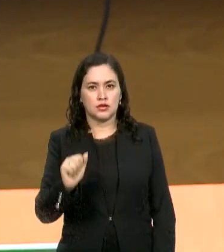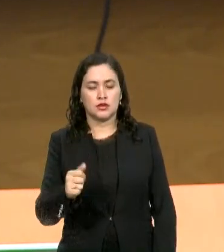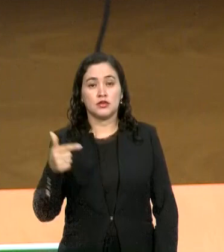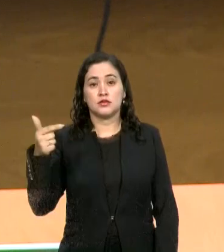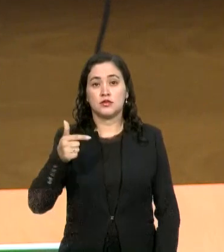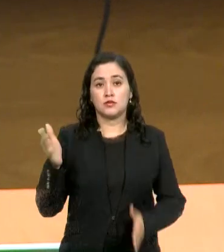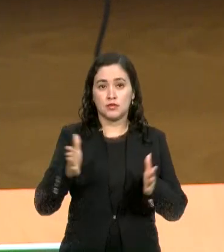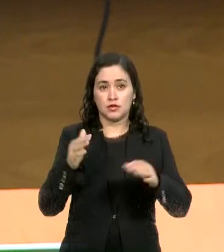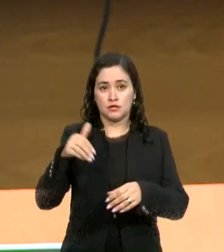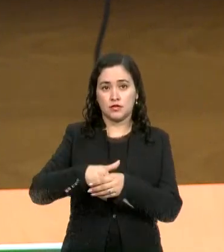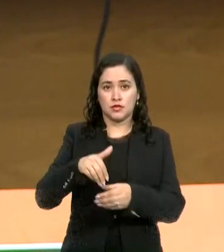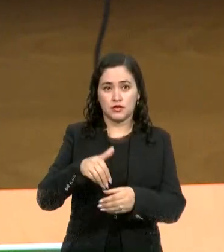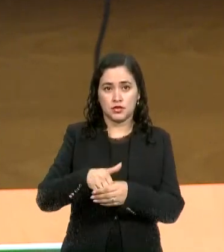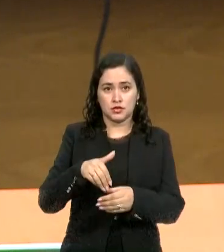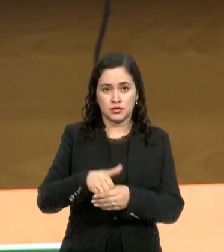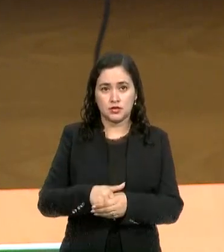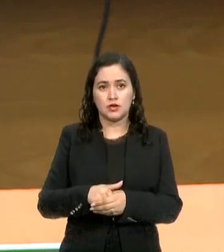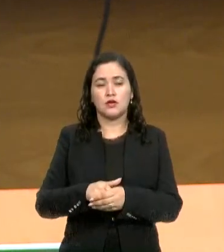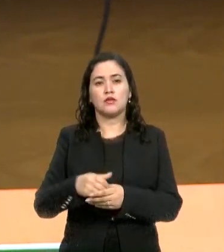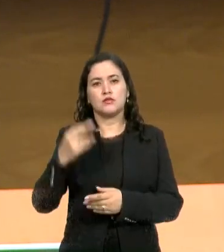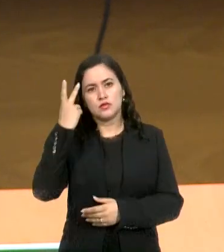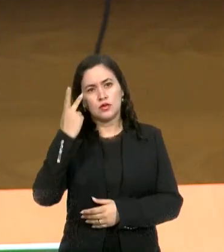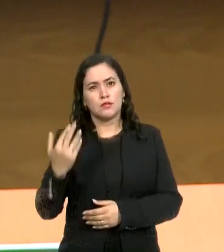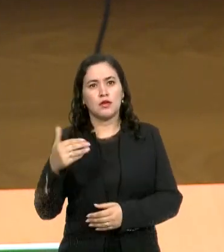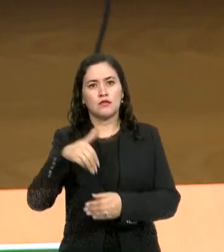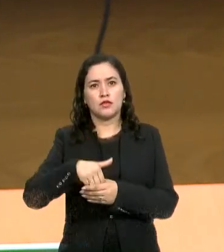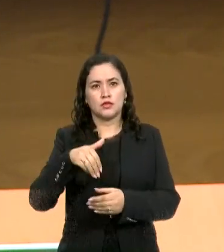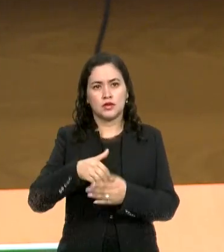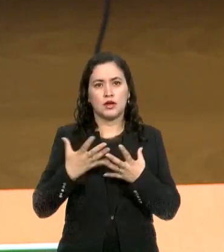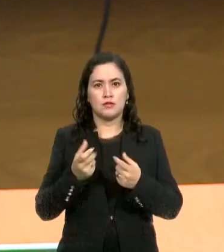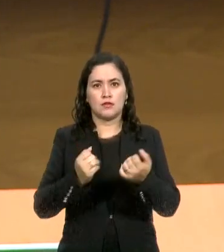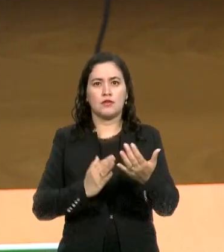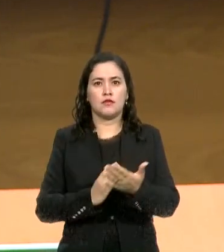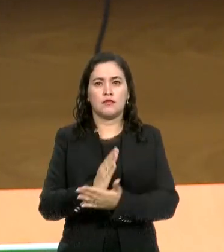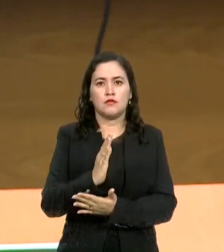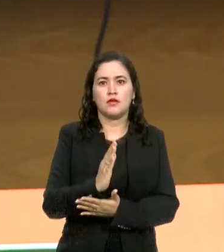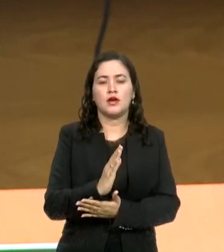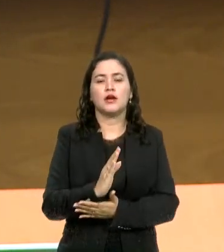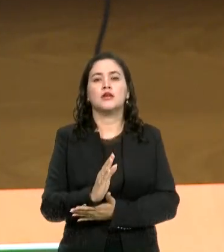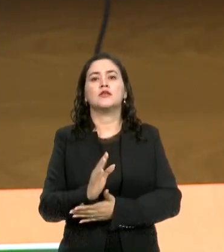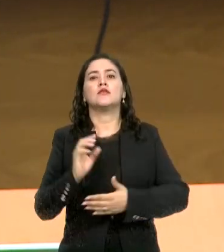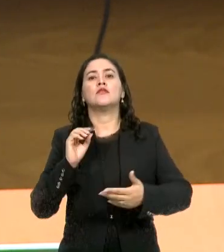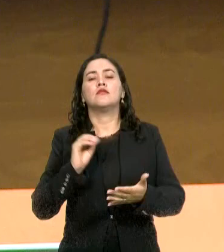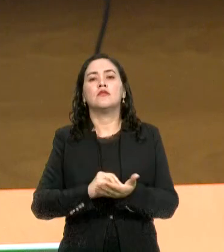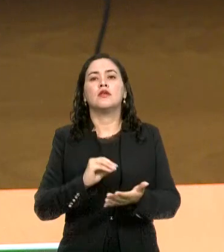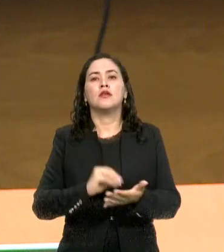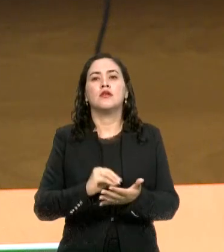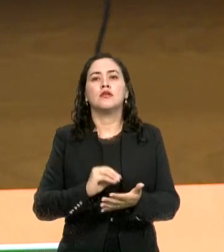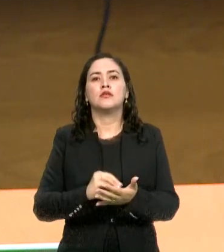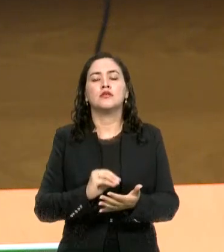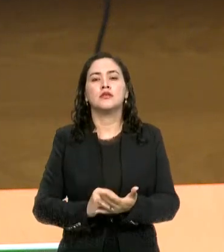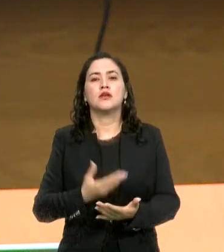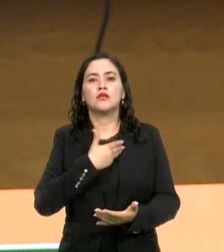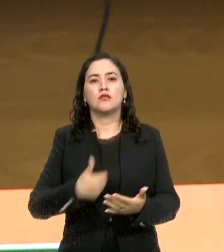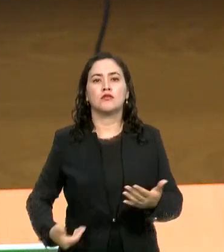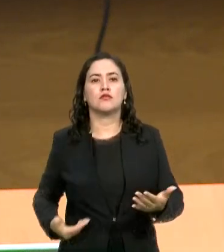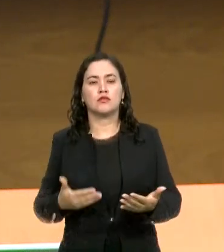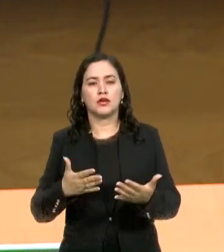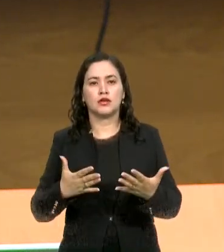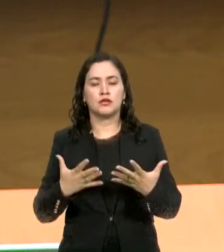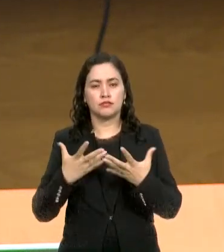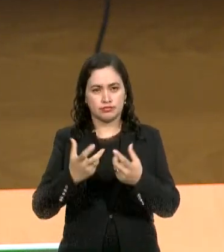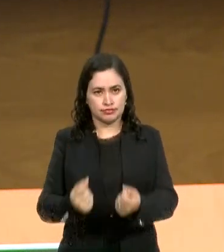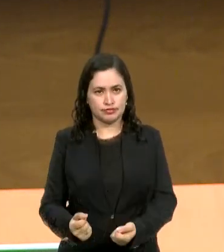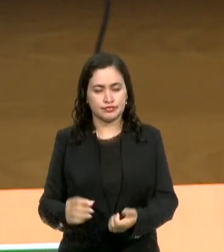número 48/066, de autoria do deputado Arnaldo Melo. Projeto de lei número 216, de autoria do deputado Cláudio